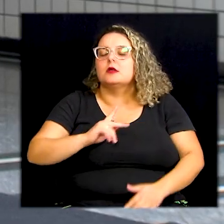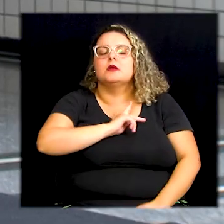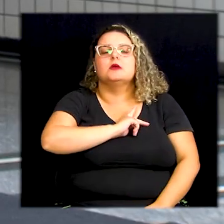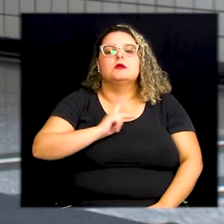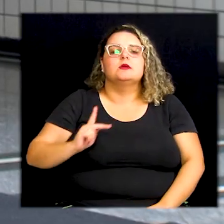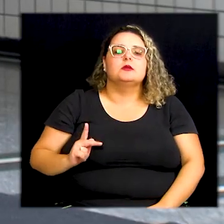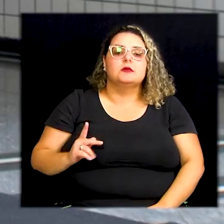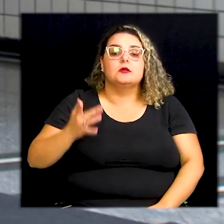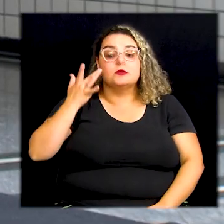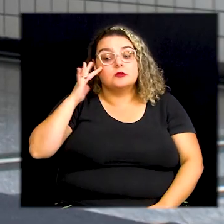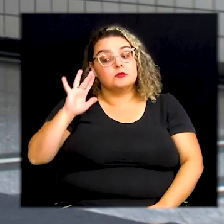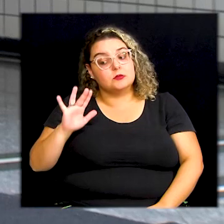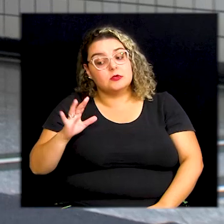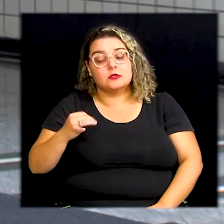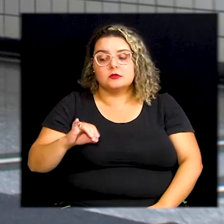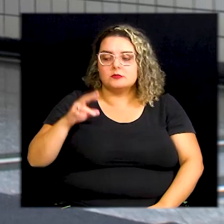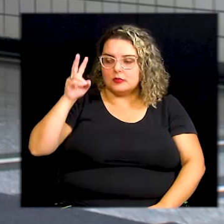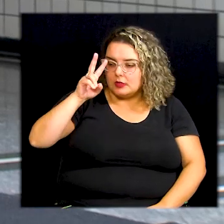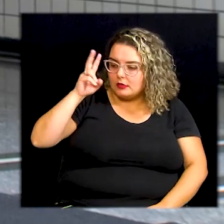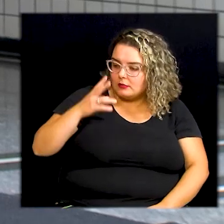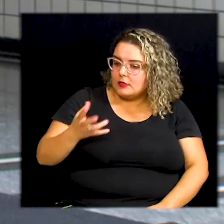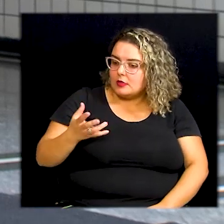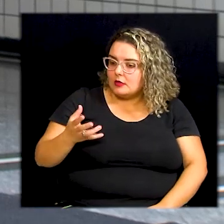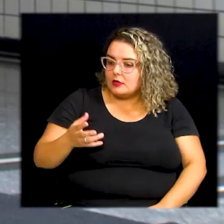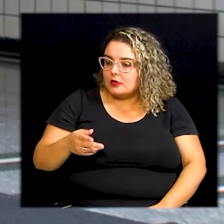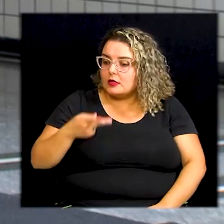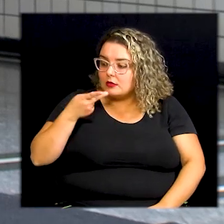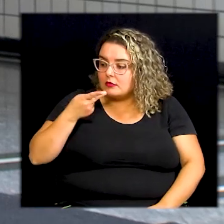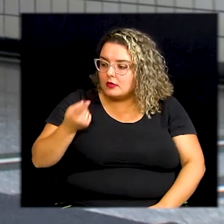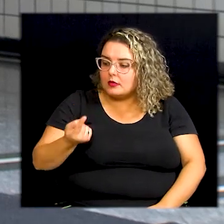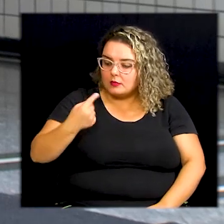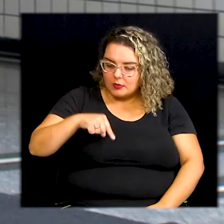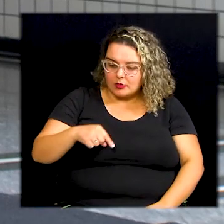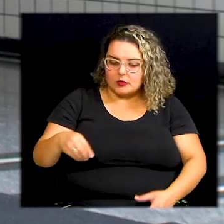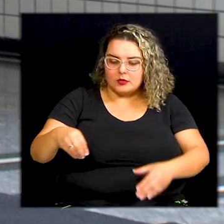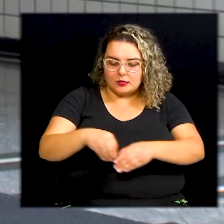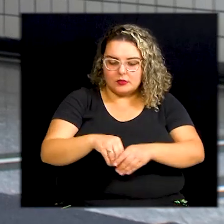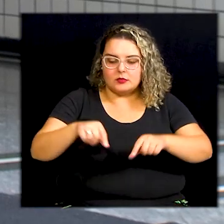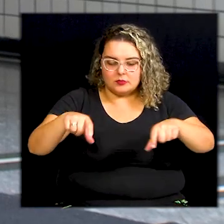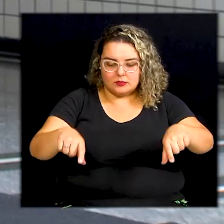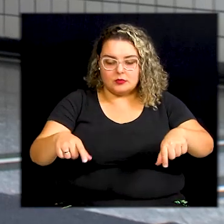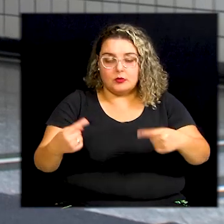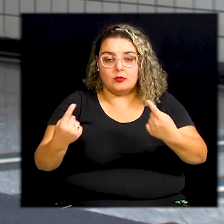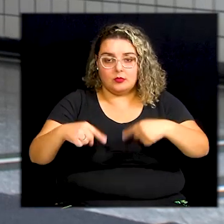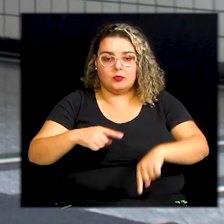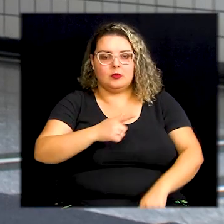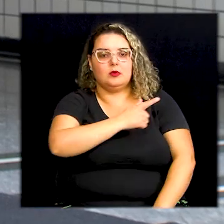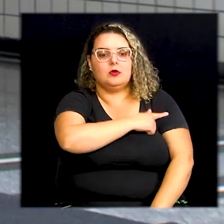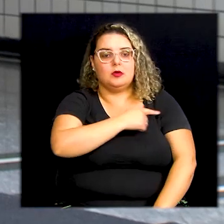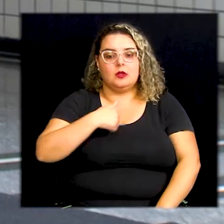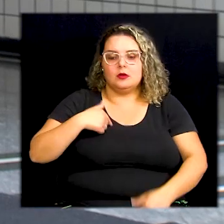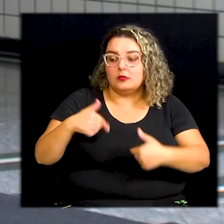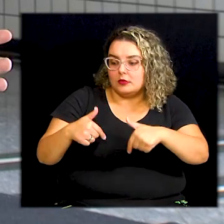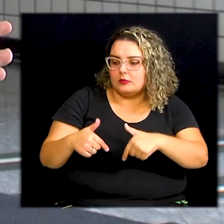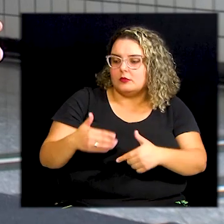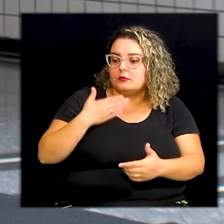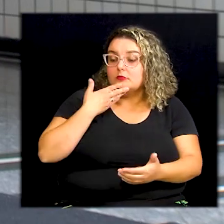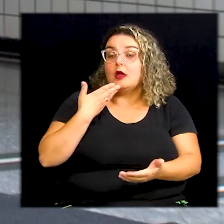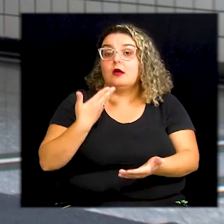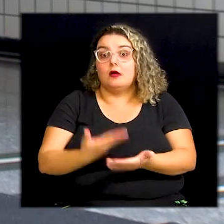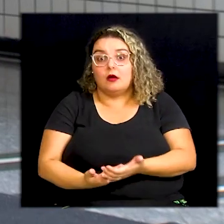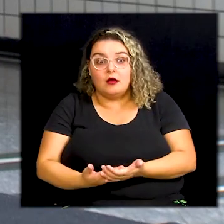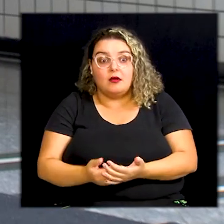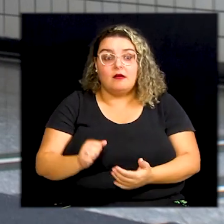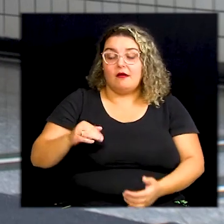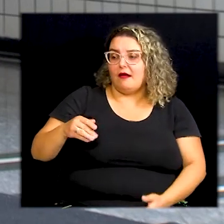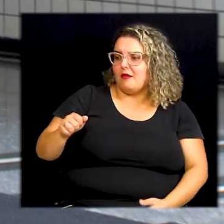Ponte, não sei se você vai lembrar, mas eu quero falar sobre a sua personalidade em campo neste duelo contra o Grêmio. Eu estava trabalhando na partida, surpresa para todo